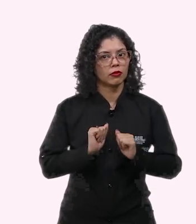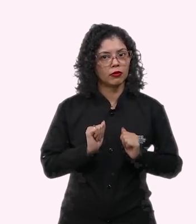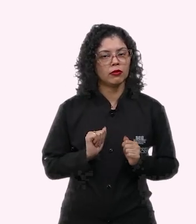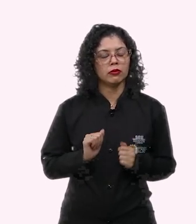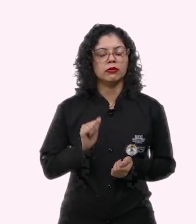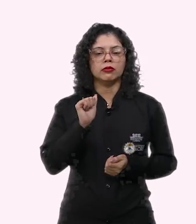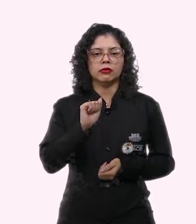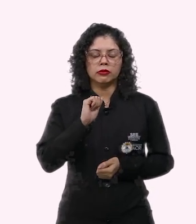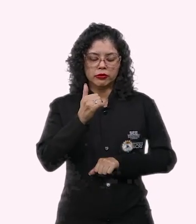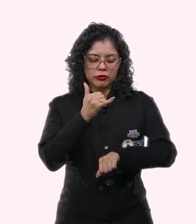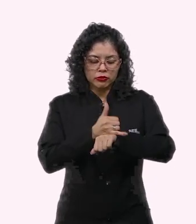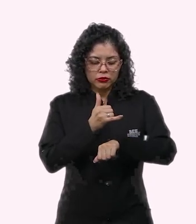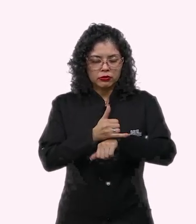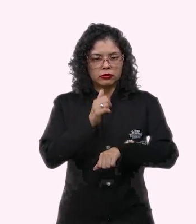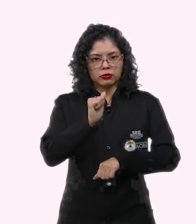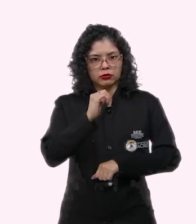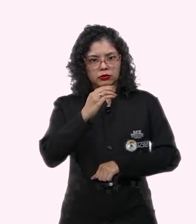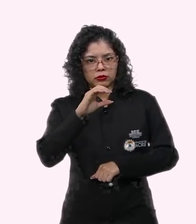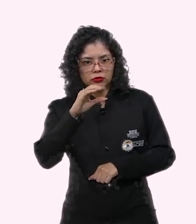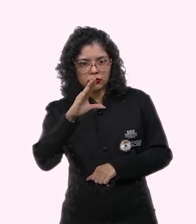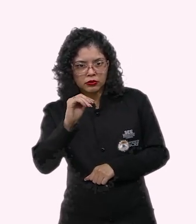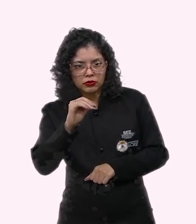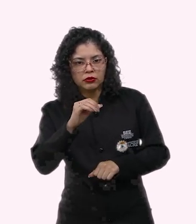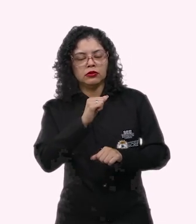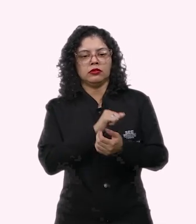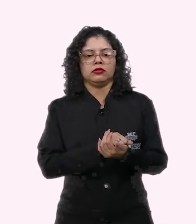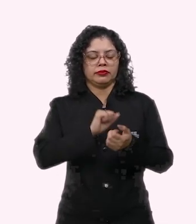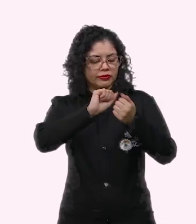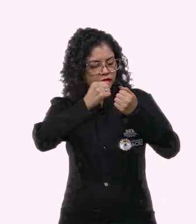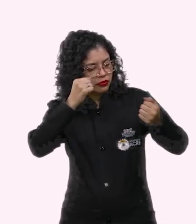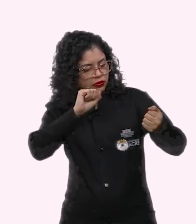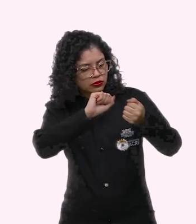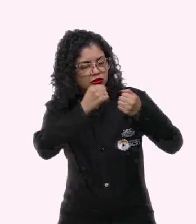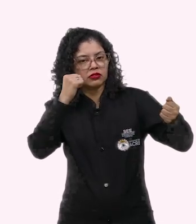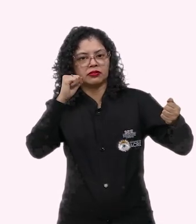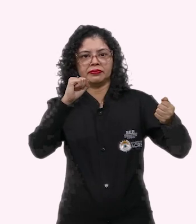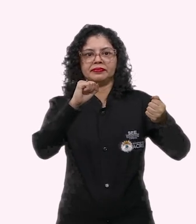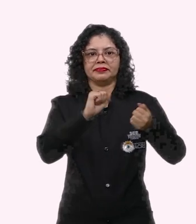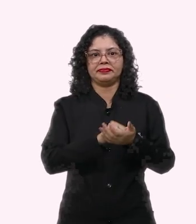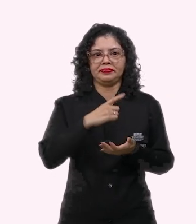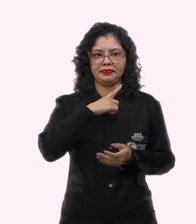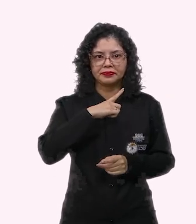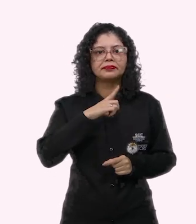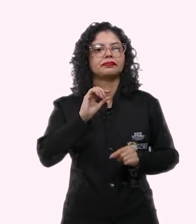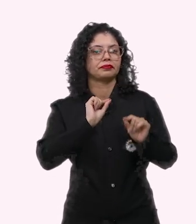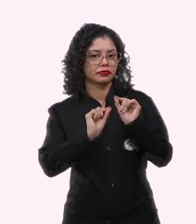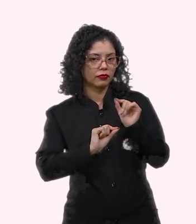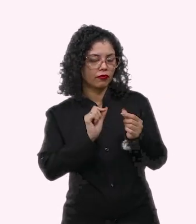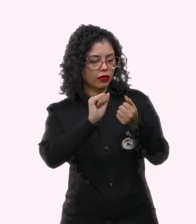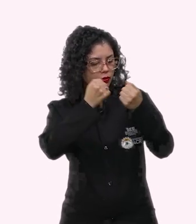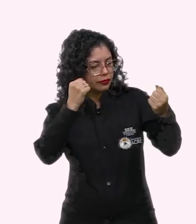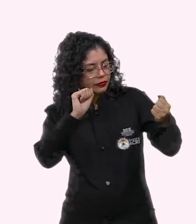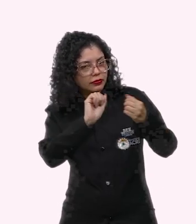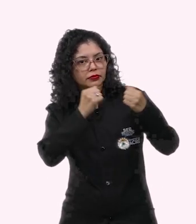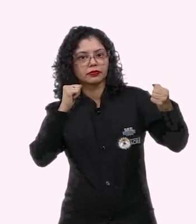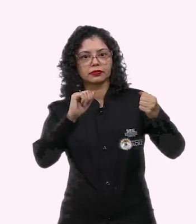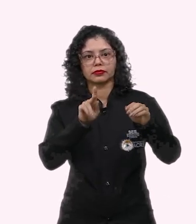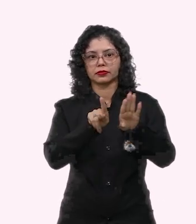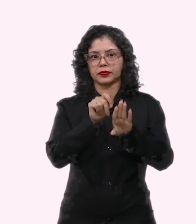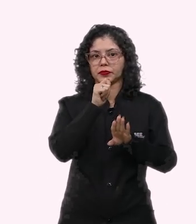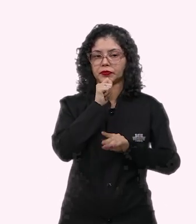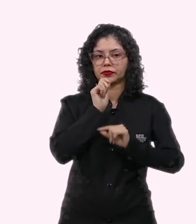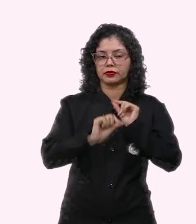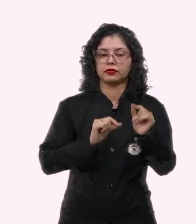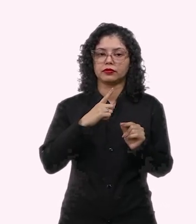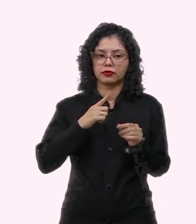de ácido inoxidável magnético, né? Então, ela tem que ter essa questão magnética, né? Então, elas